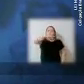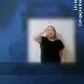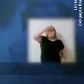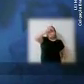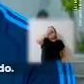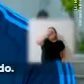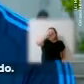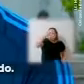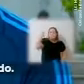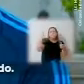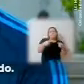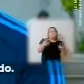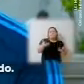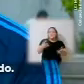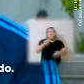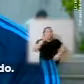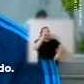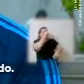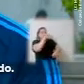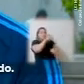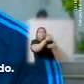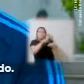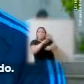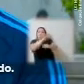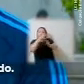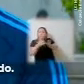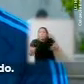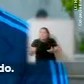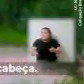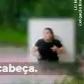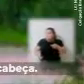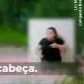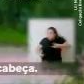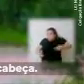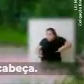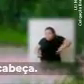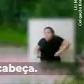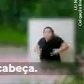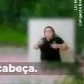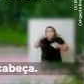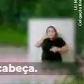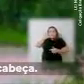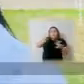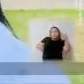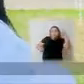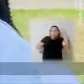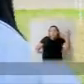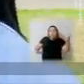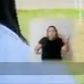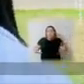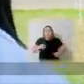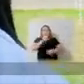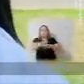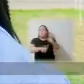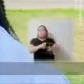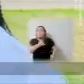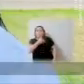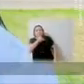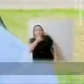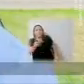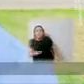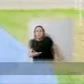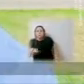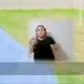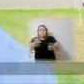segurança pública A criminalidade está banalizada No país todo Você entrega o celular e dá um tiro na sua cabeça Insatisfação total